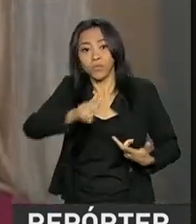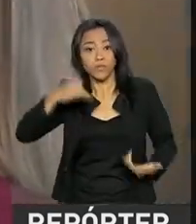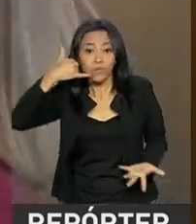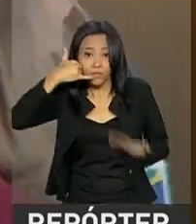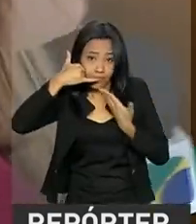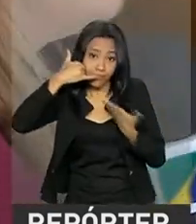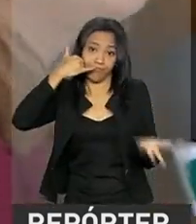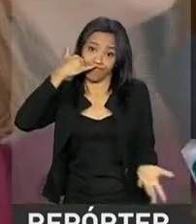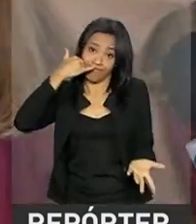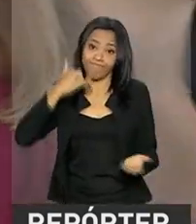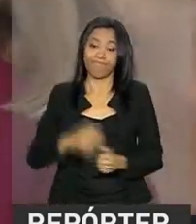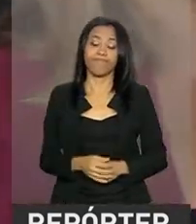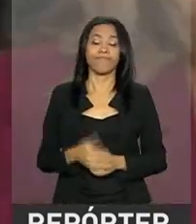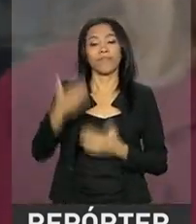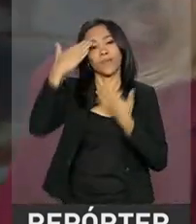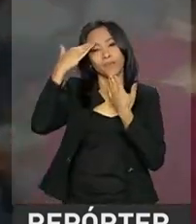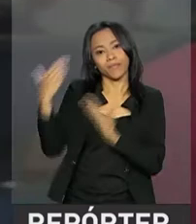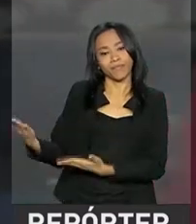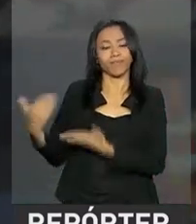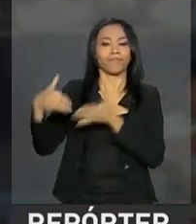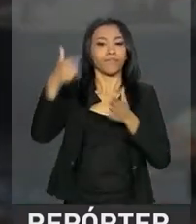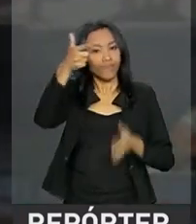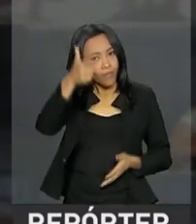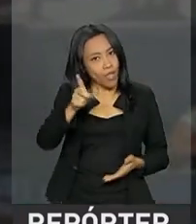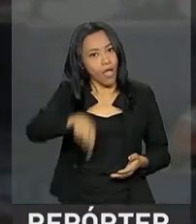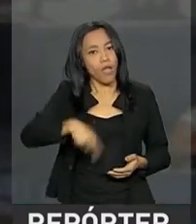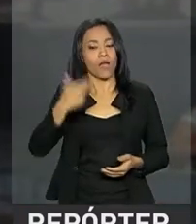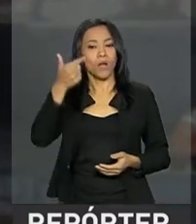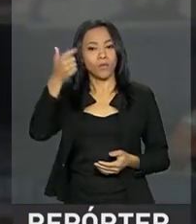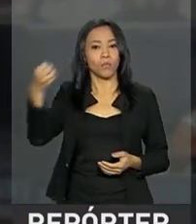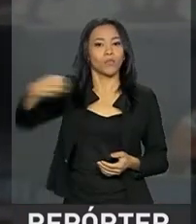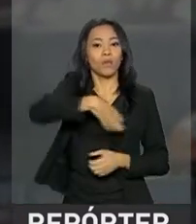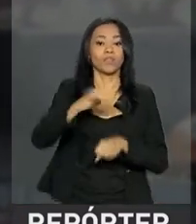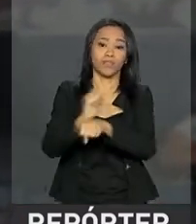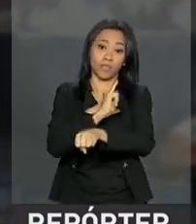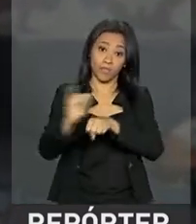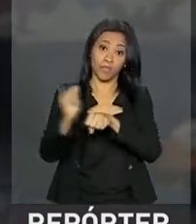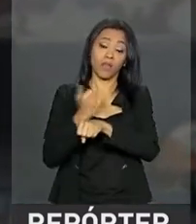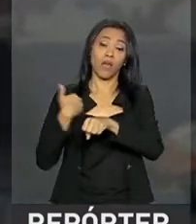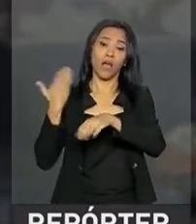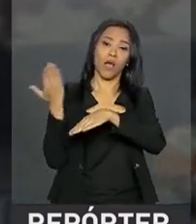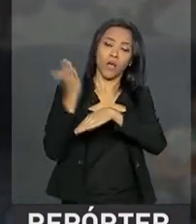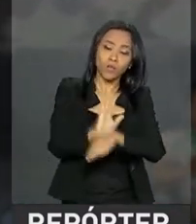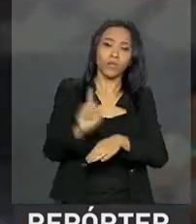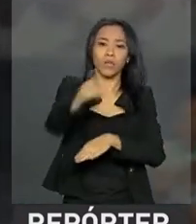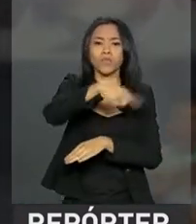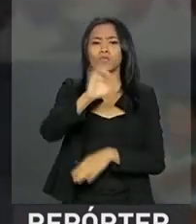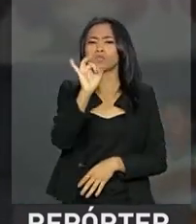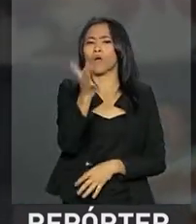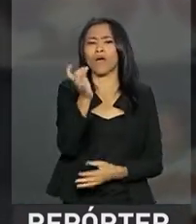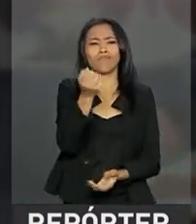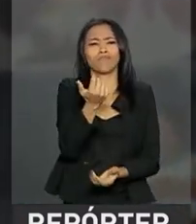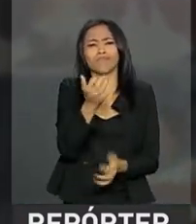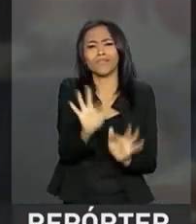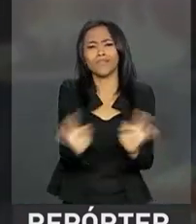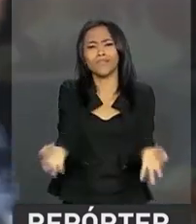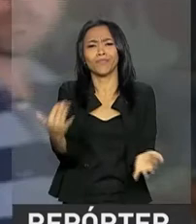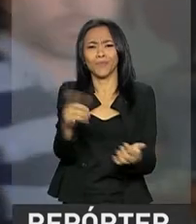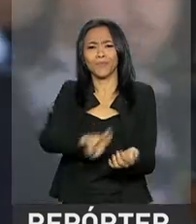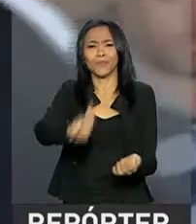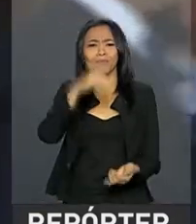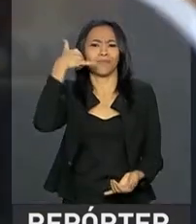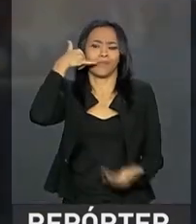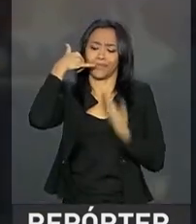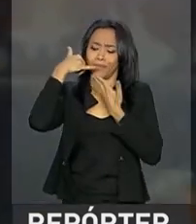Obrigada, Marcelo. Então tá isso, mais uma forma aí de ajudar o cidadão, né? Com apenas um clique no celular, agora vai